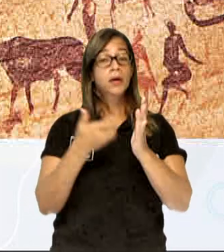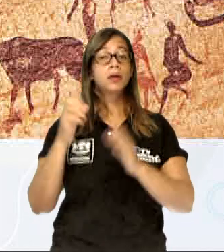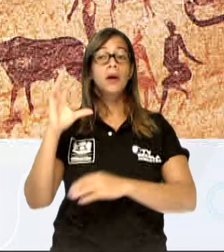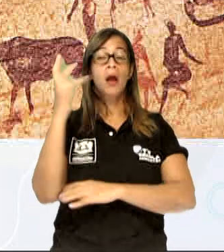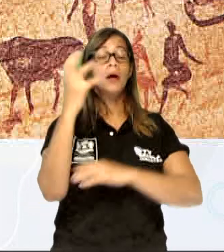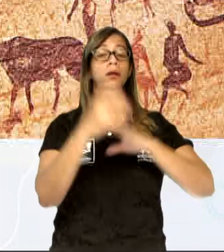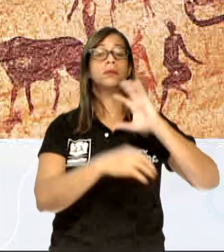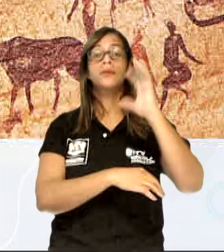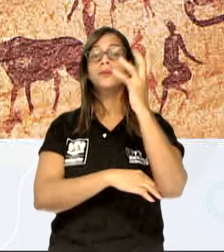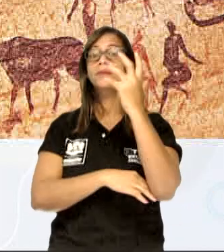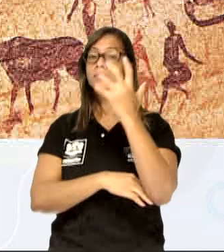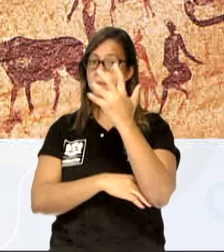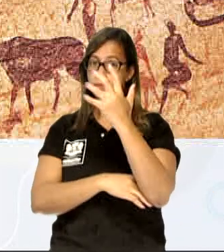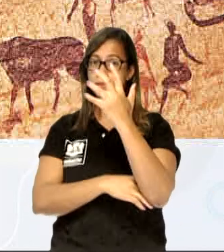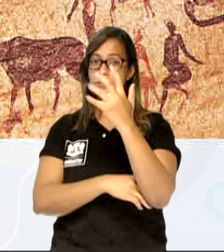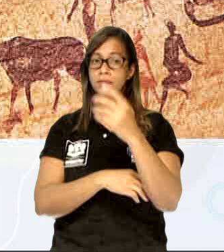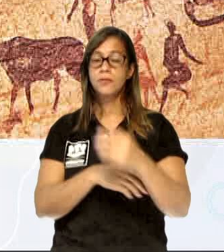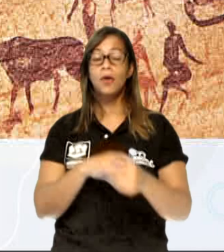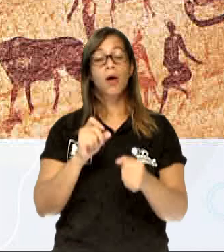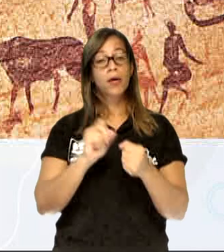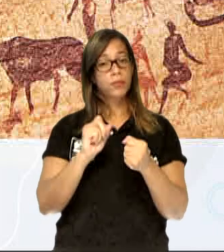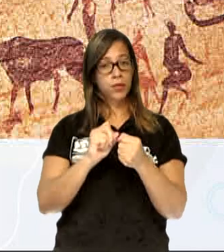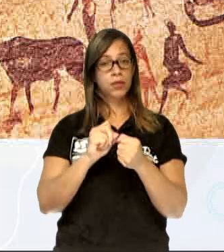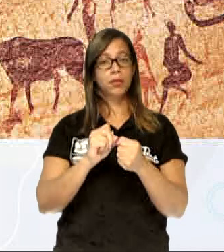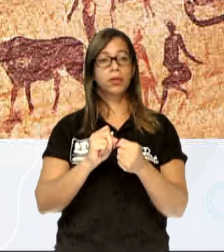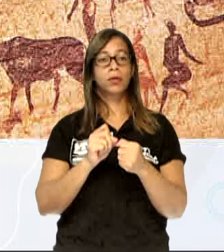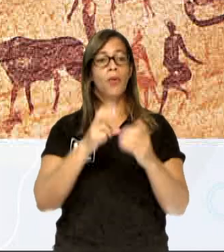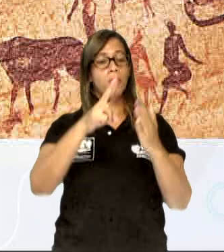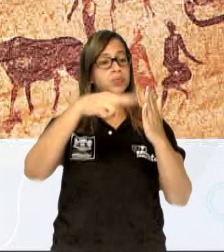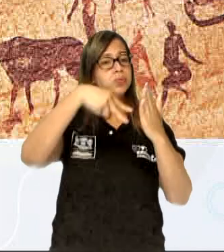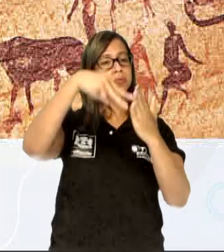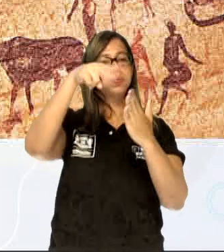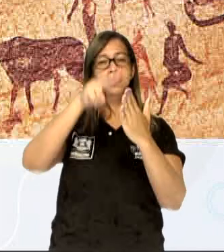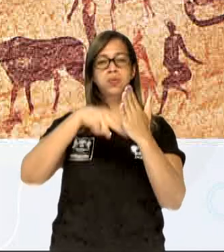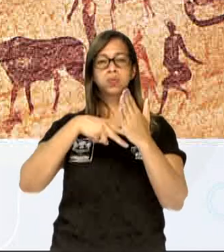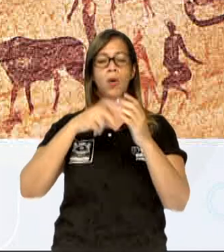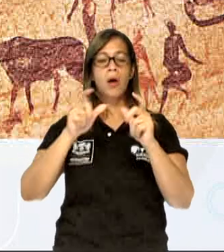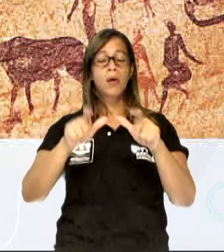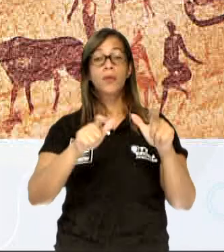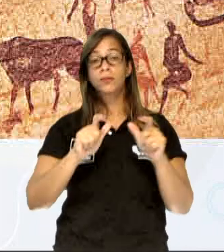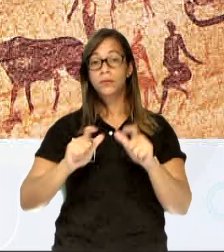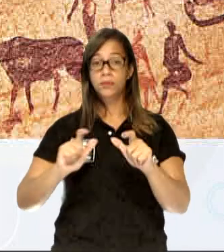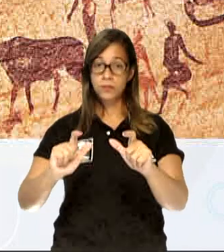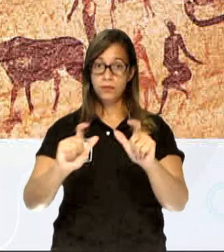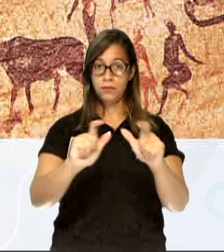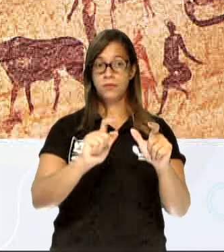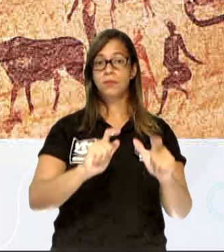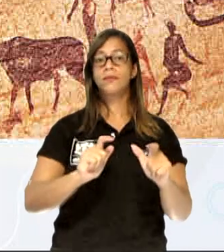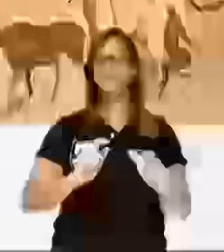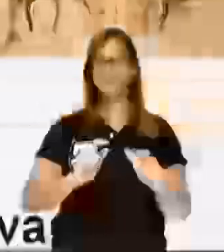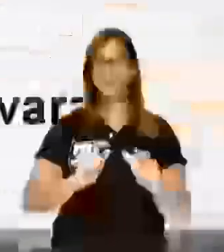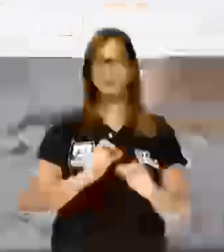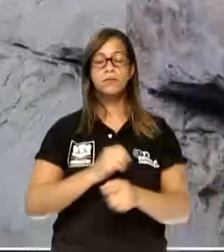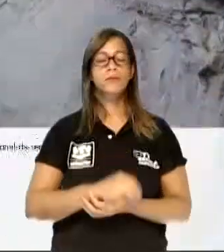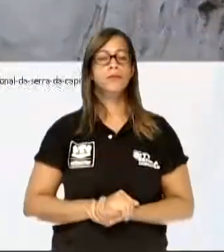os registros em diversas cores e garantindo a durabilidade